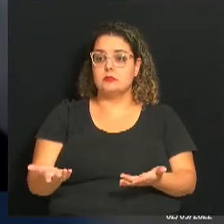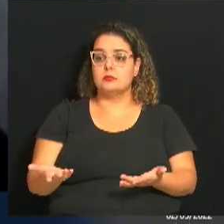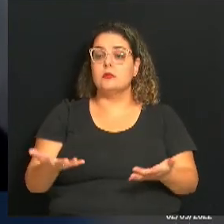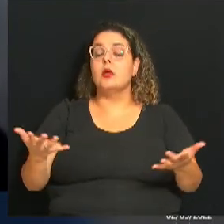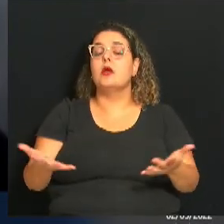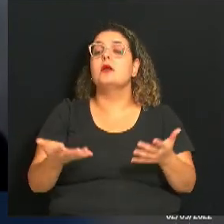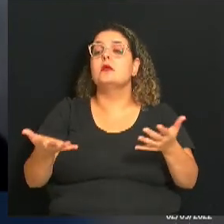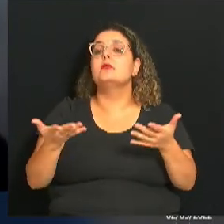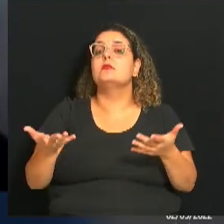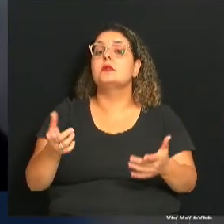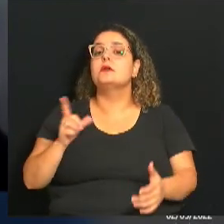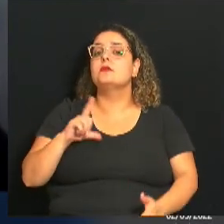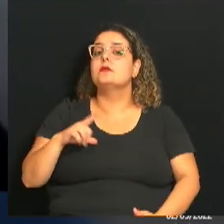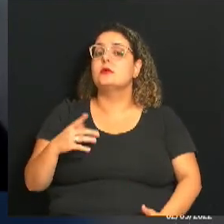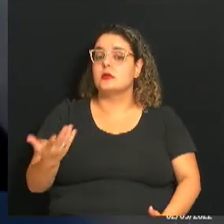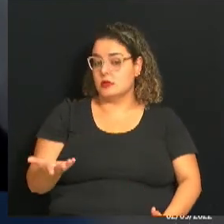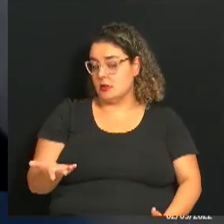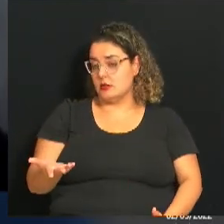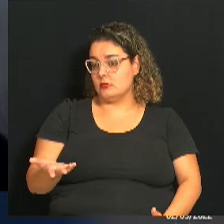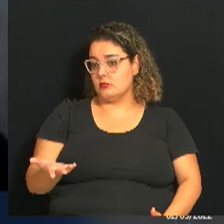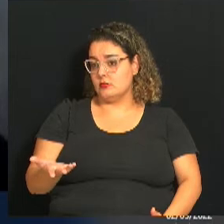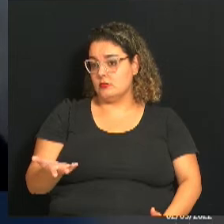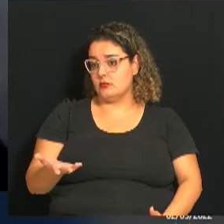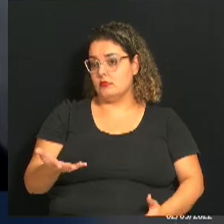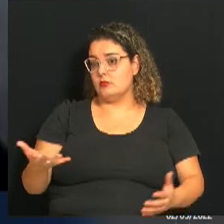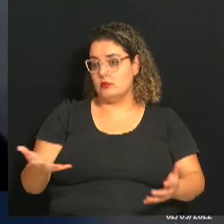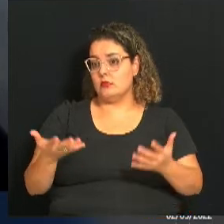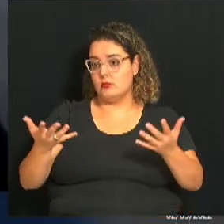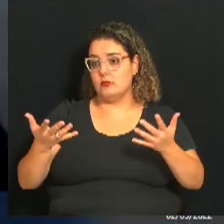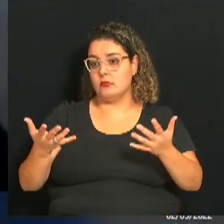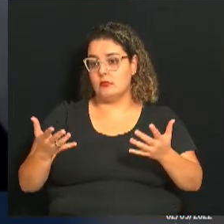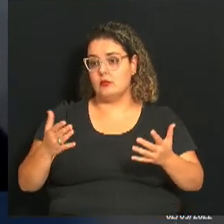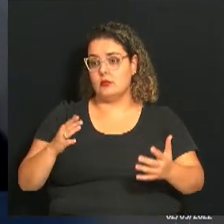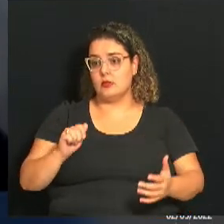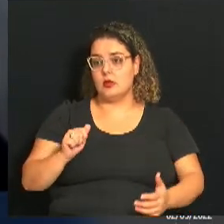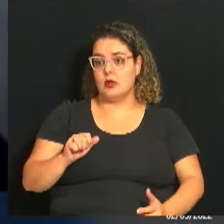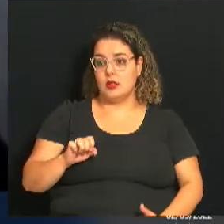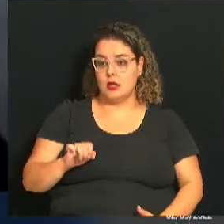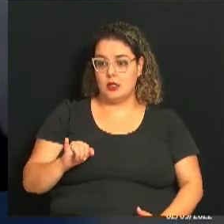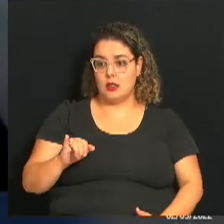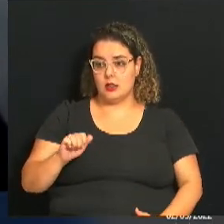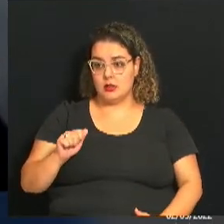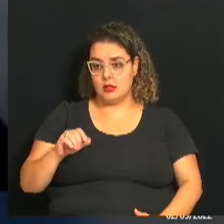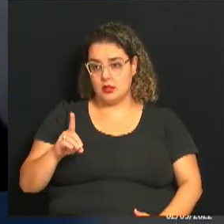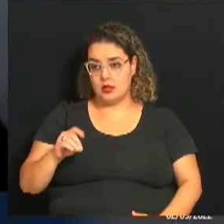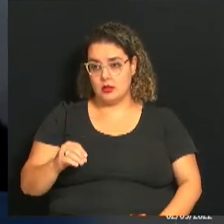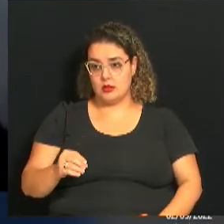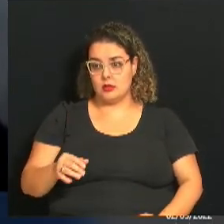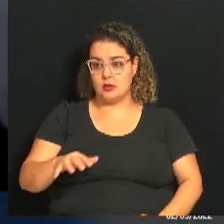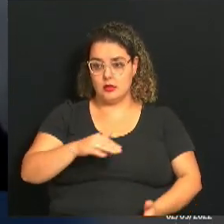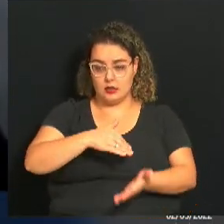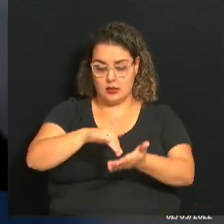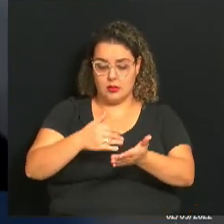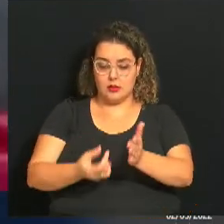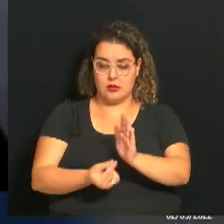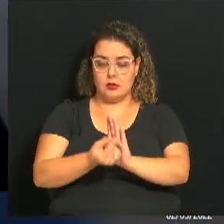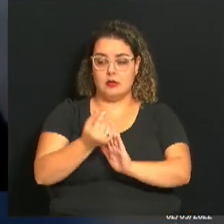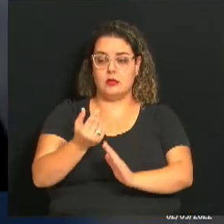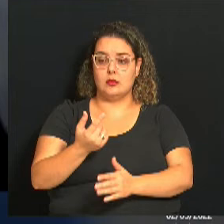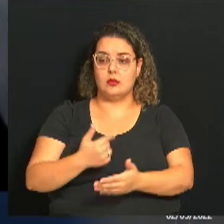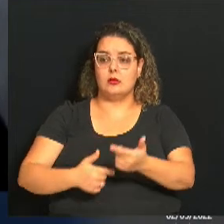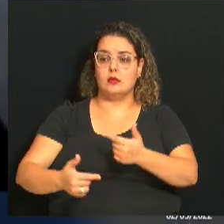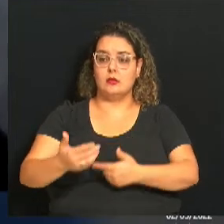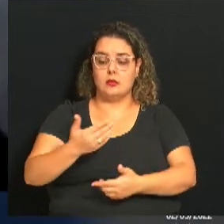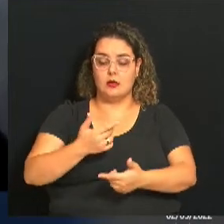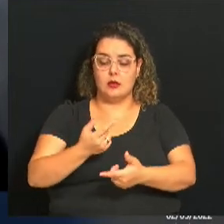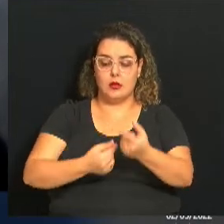incentivos aí que entra um pouquinho o lado do Caiado, que é o secretário de Finanças, que está trabalhando a lei com a gente. A gente tem feito